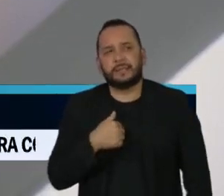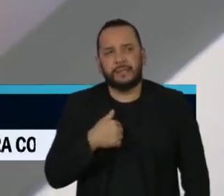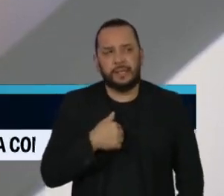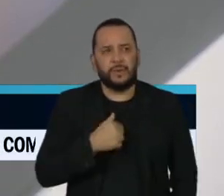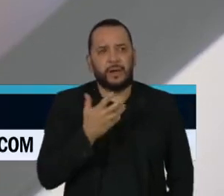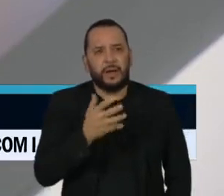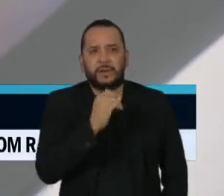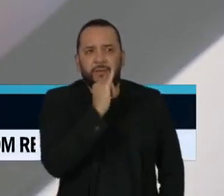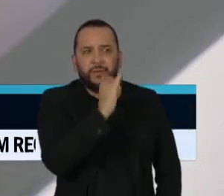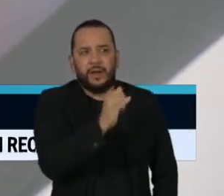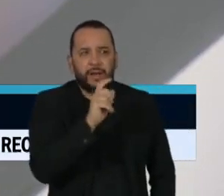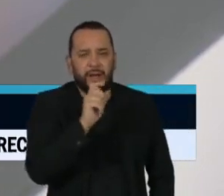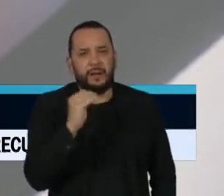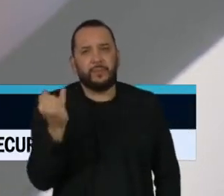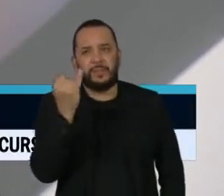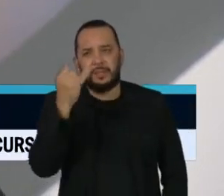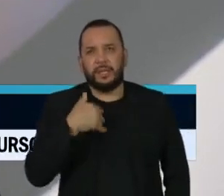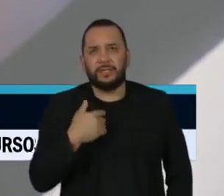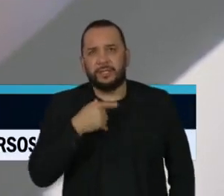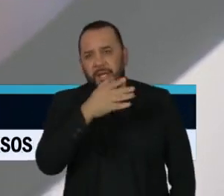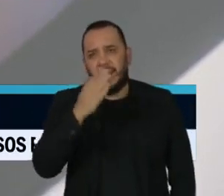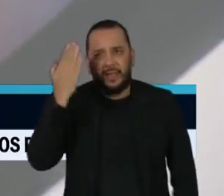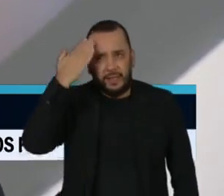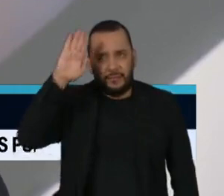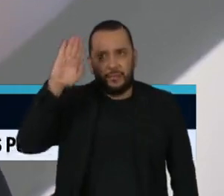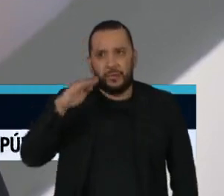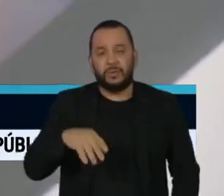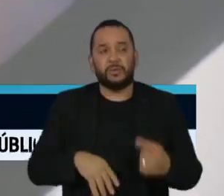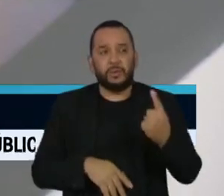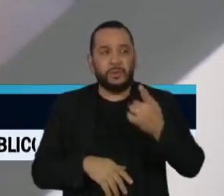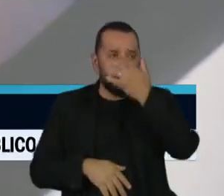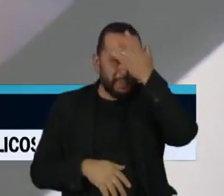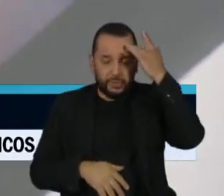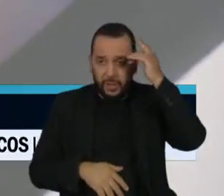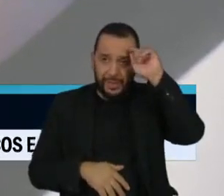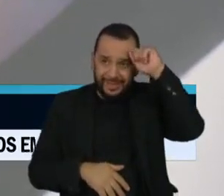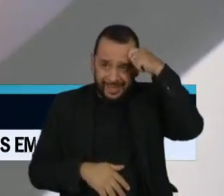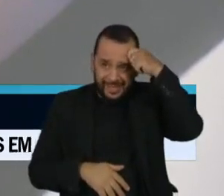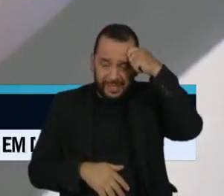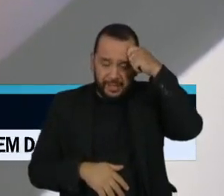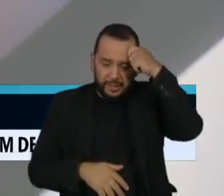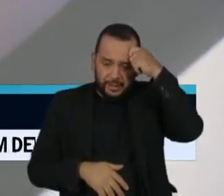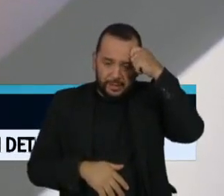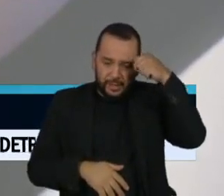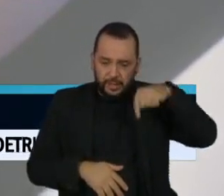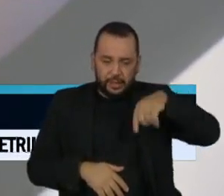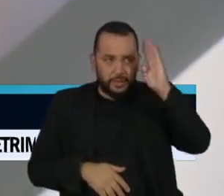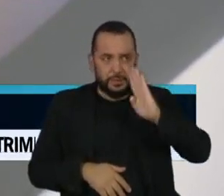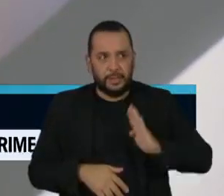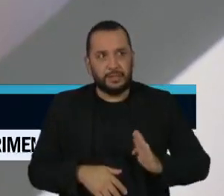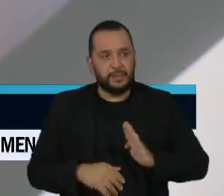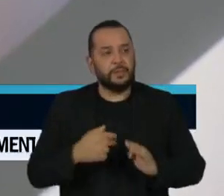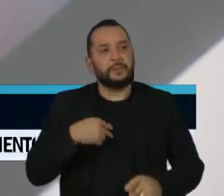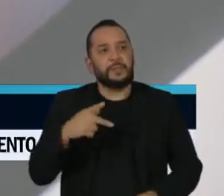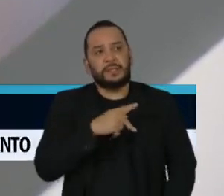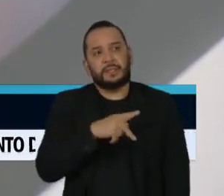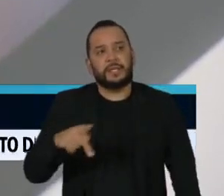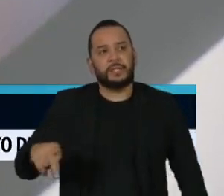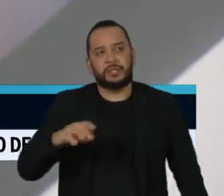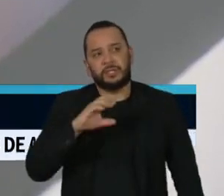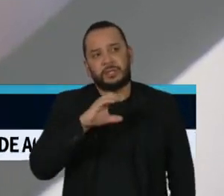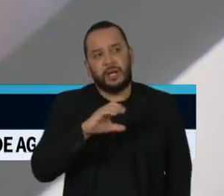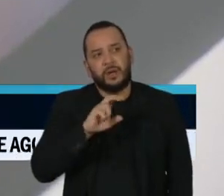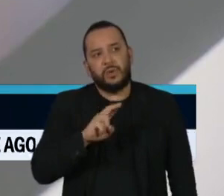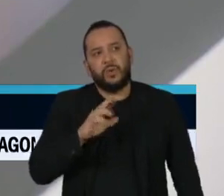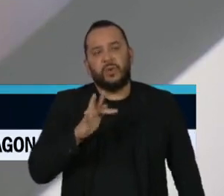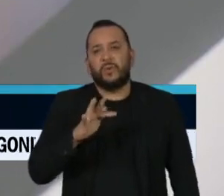registro importante de Davos. Você sabe que hoje um brasileiro, um negro brasileiro, né, que é o presidente da CUFA, né, Central Única